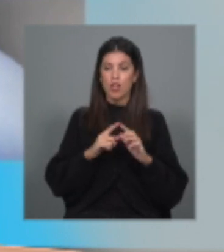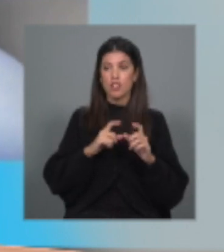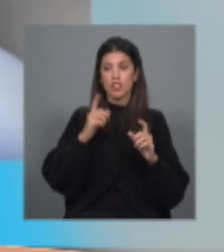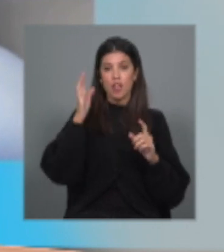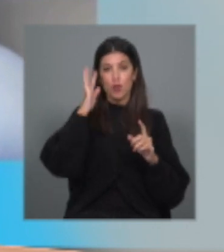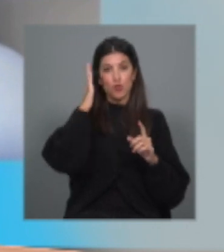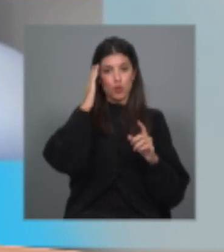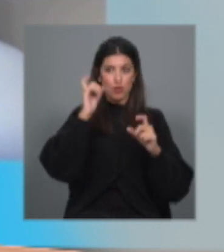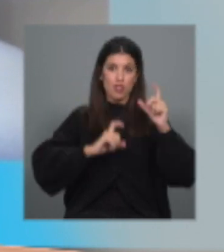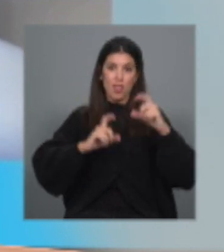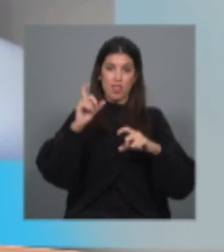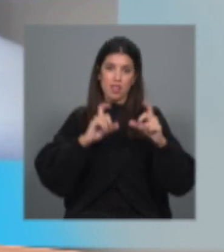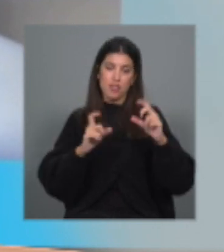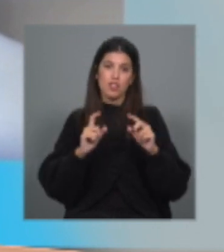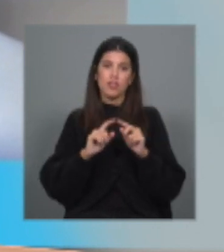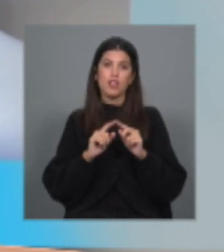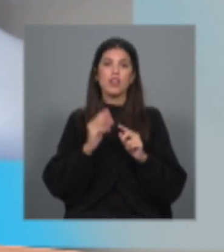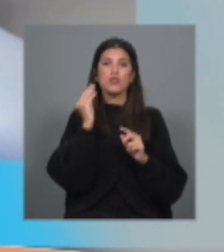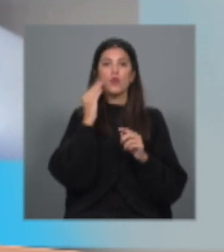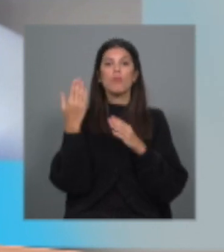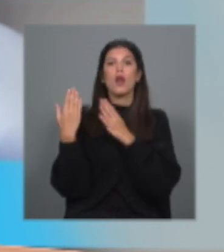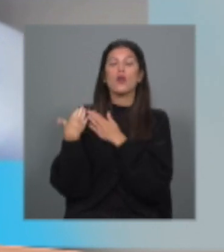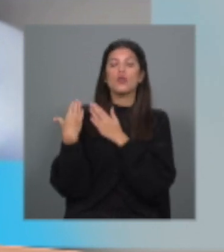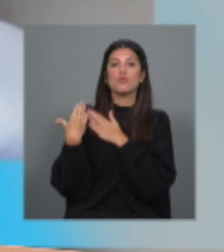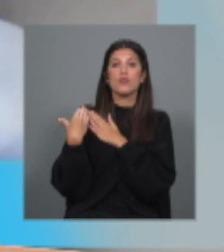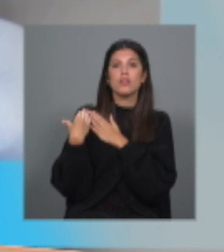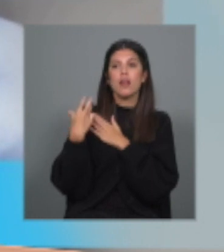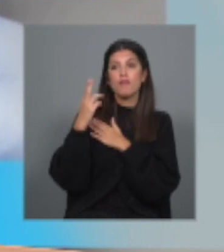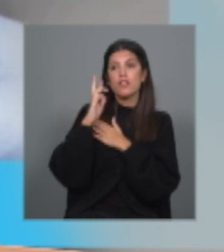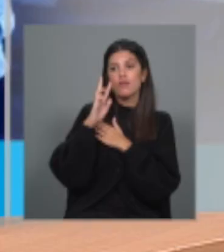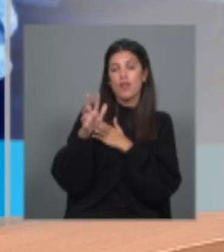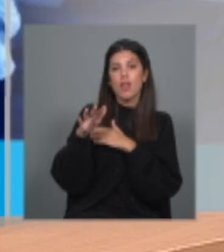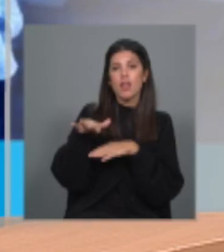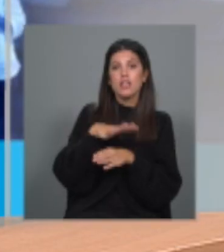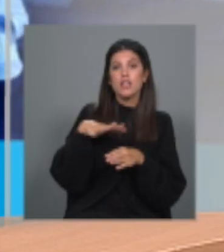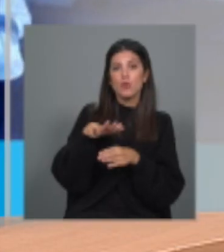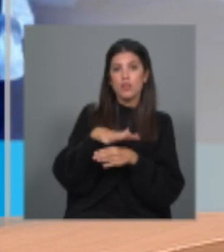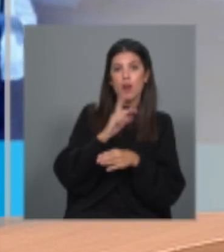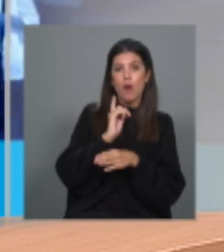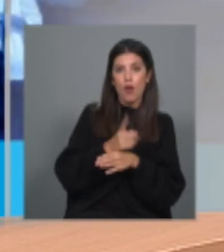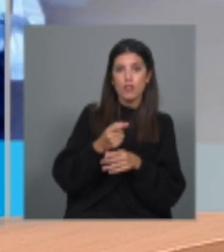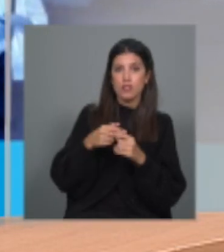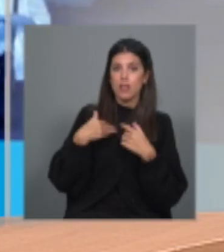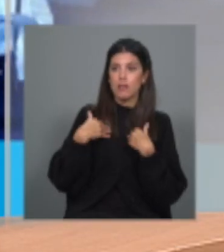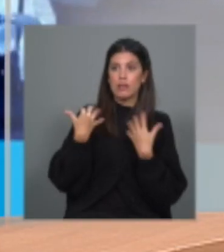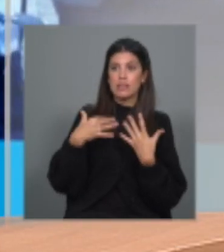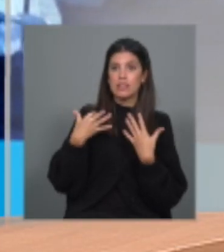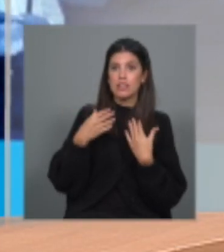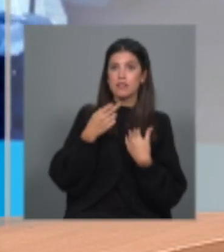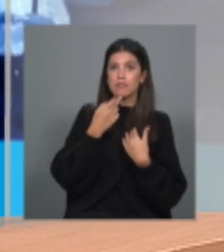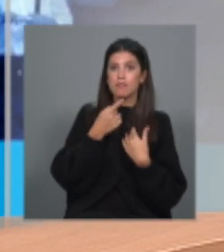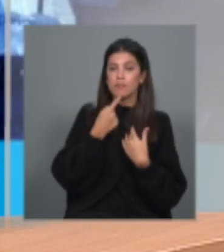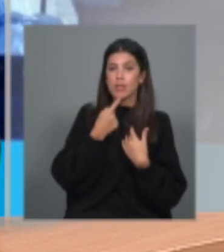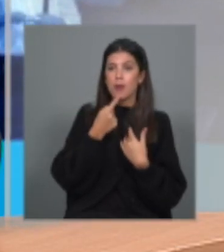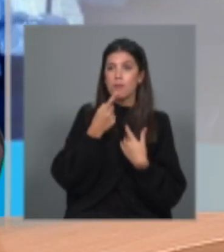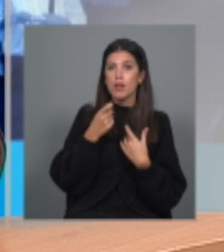números. Como é que os responsáveis olham para esta situação? Eu engajo-me sempre quando me perguntam estatisticamente, porque